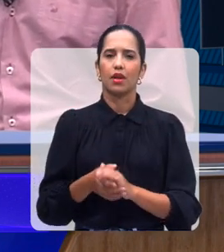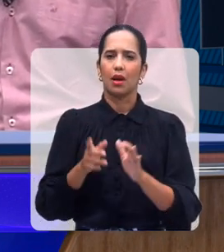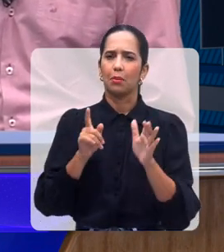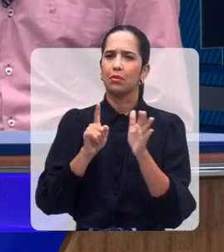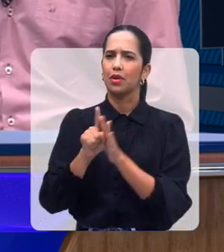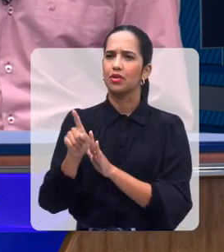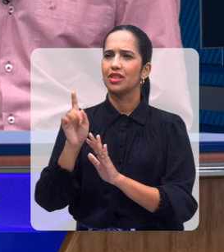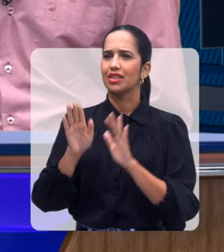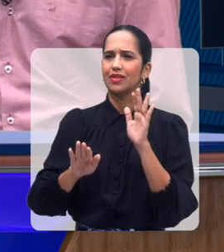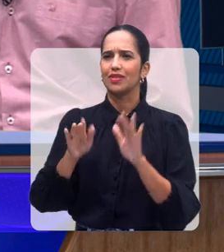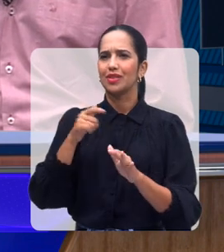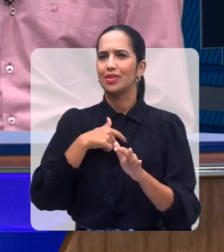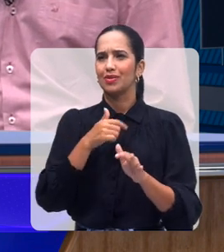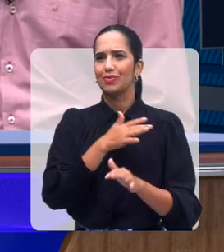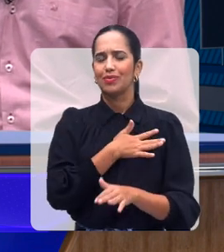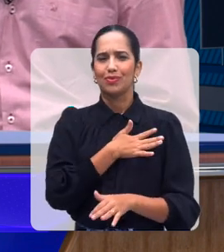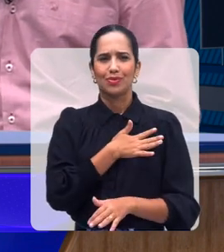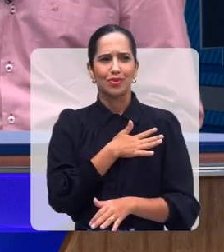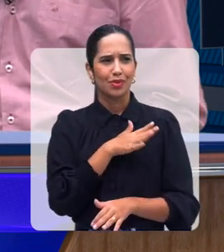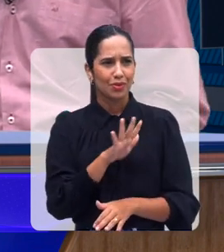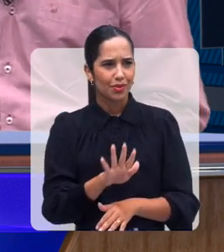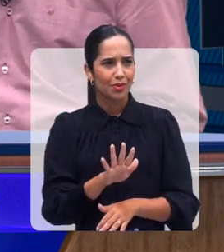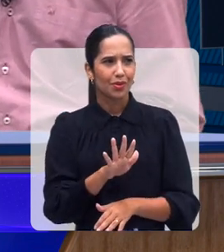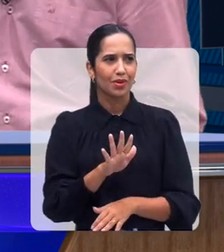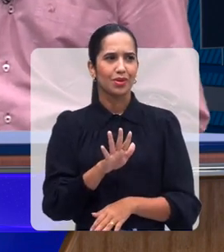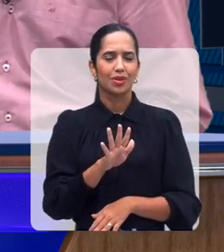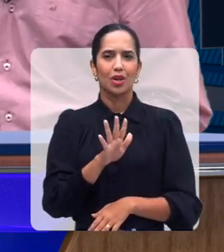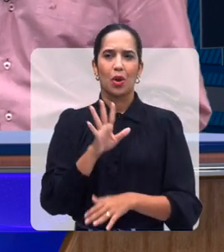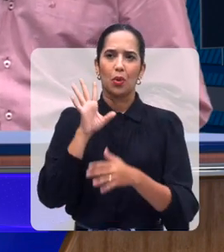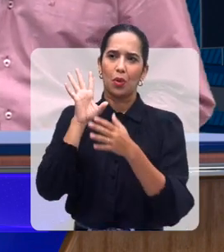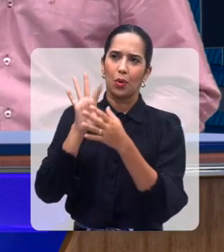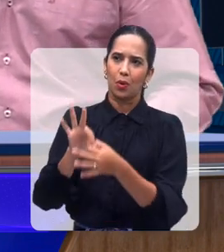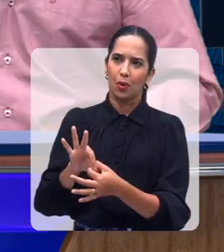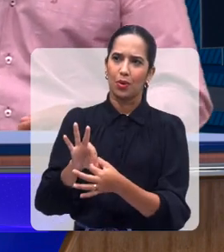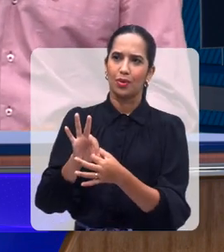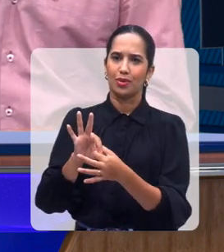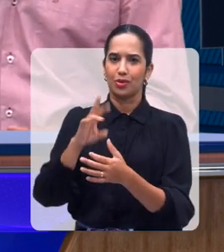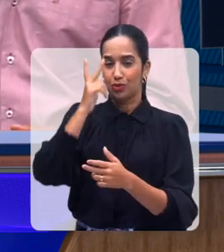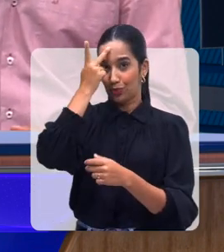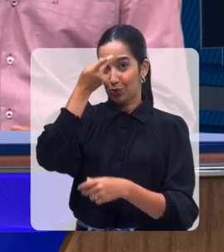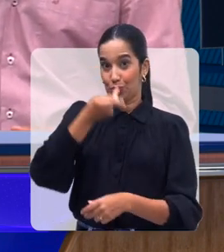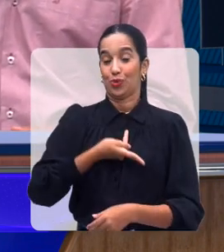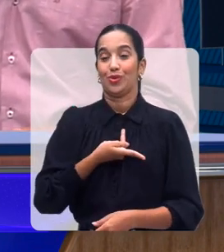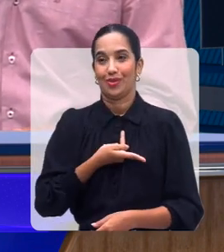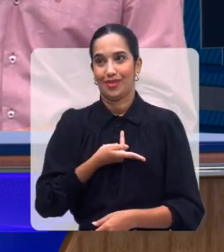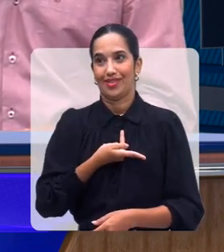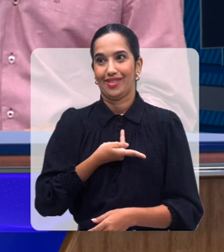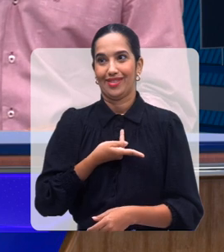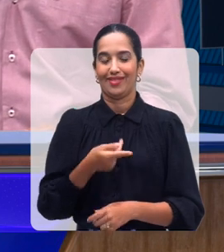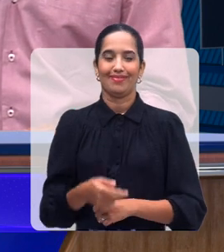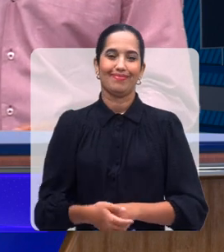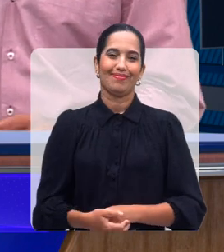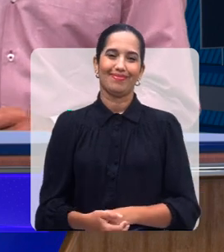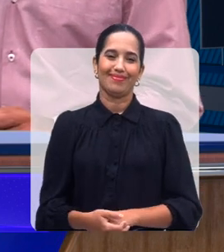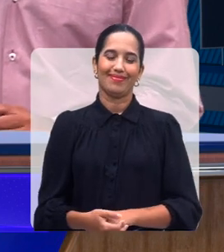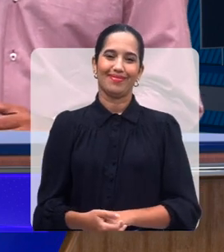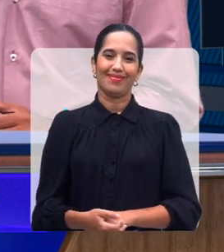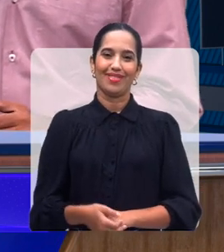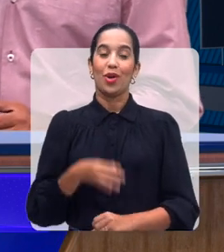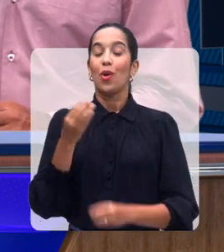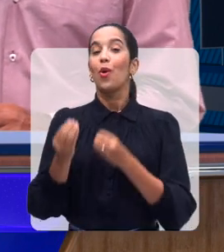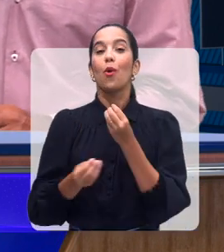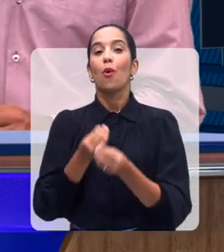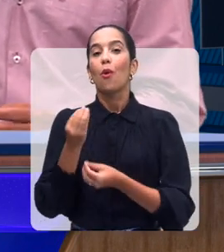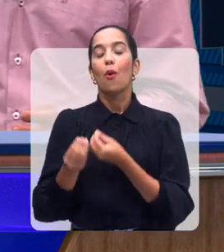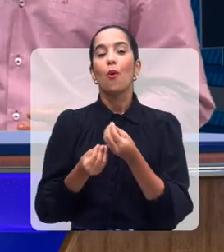fazer uma pergunta, que às vezes eu não gosto de fazer uma pergunta quando ela está voltada para o meu umbigo. Vamos lá. Como